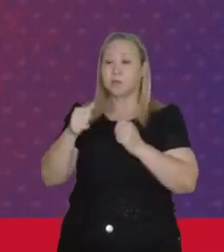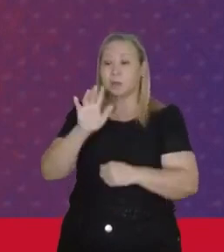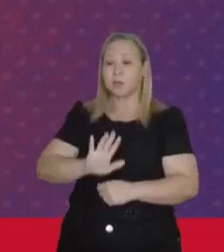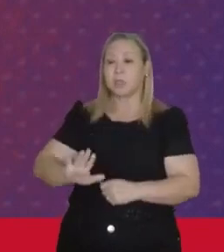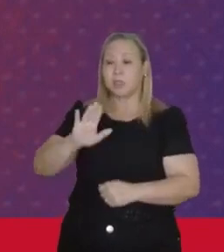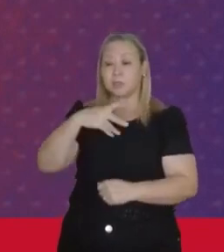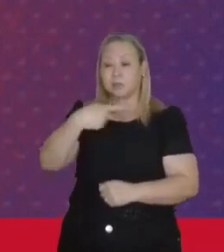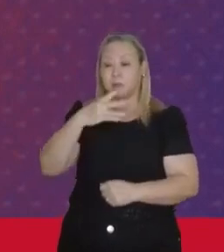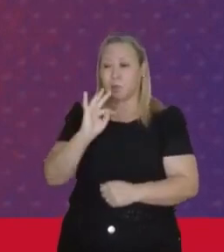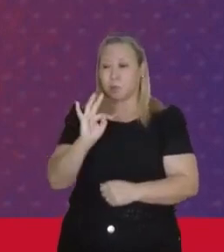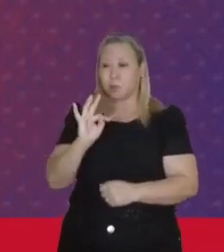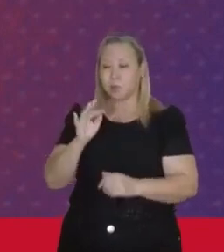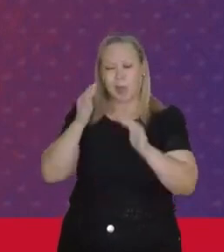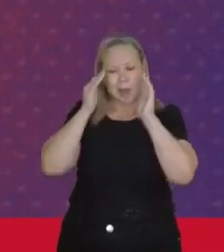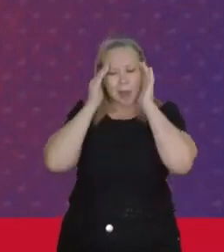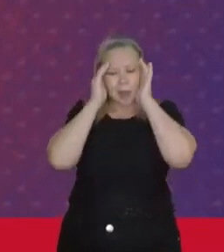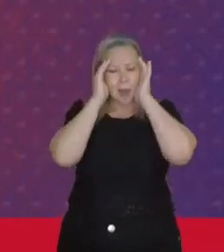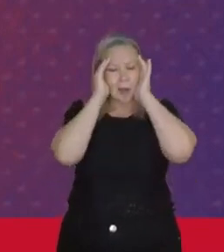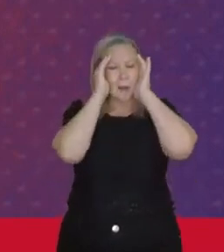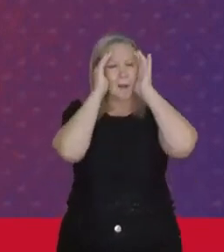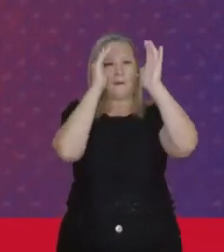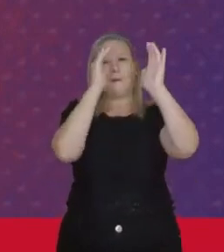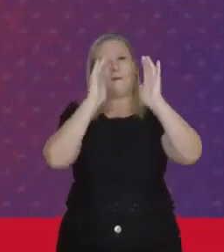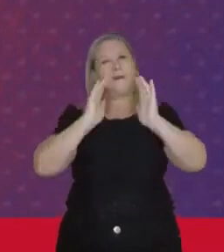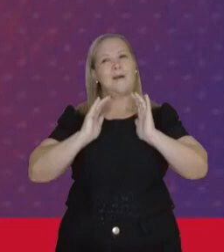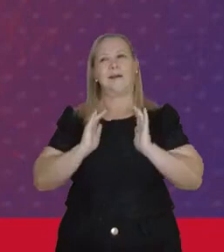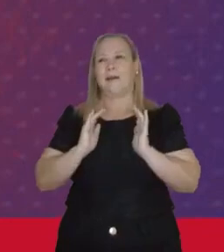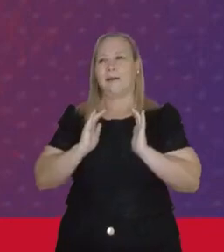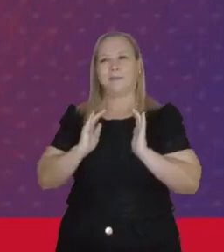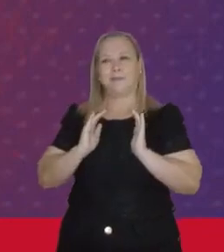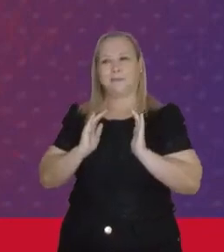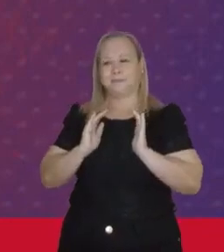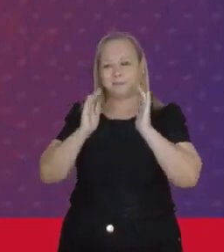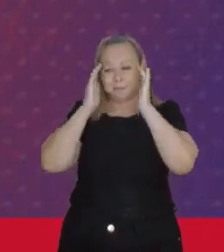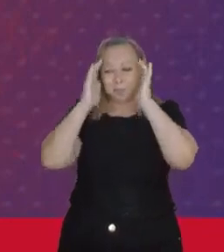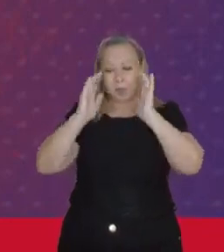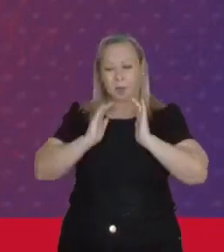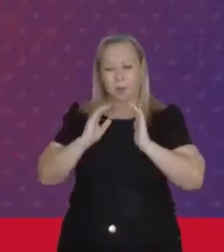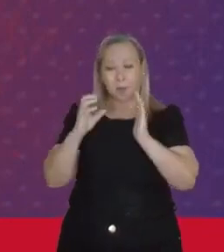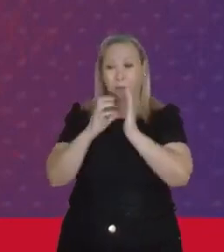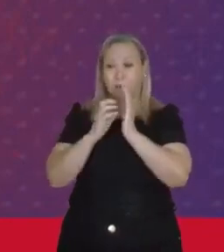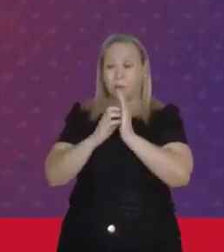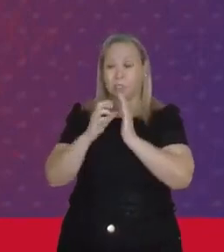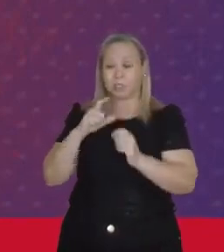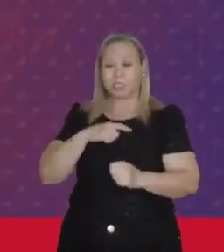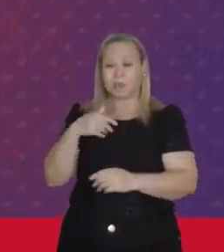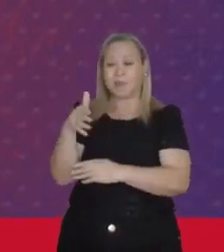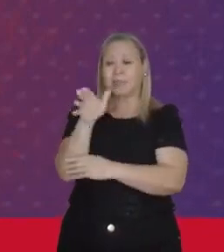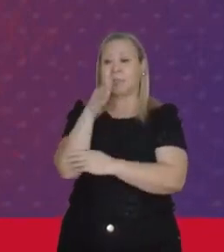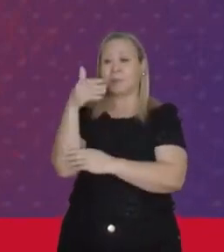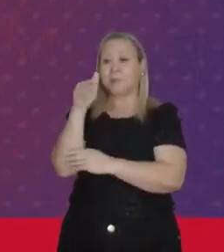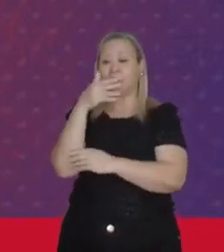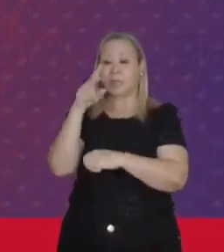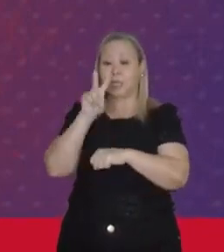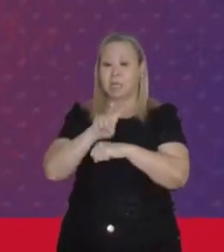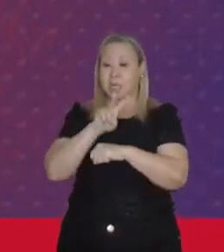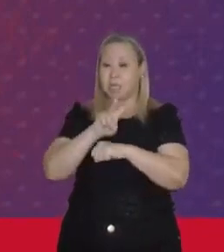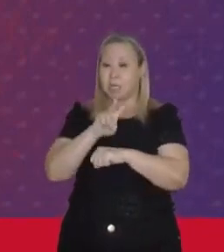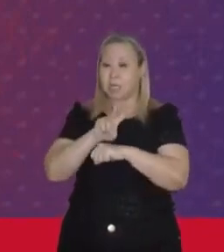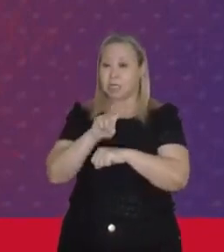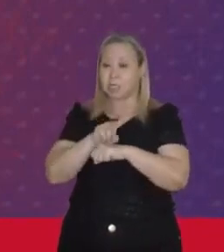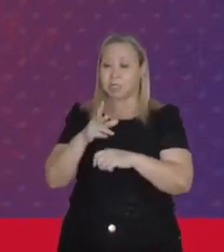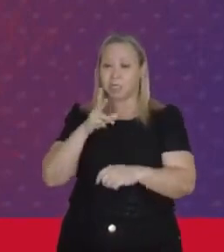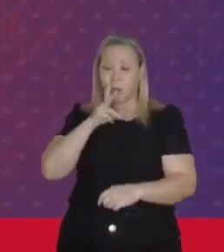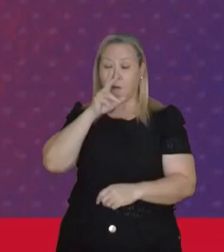nacional do PT é uma honra. É uma honra para mim, num partido que teve essa bandeira muito forte, né, essa bandeira